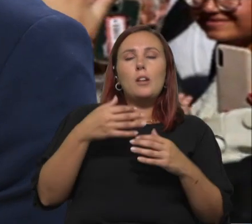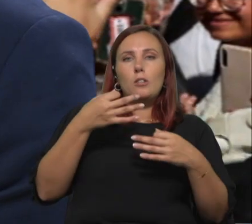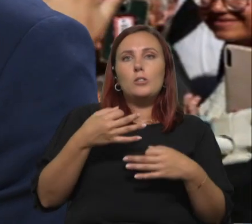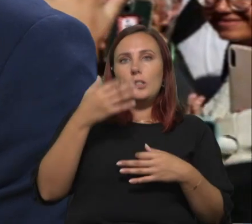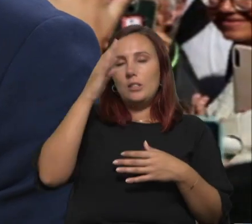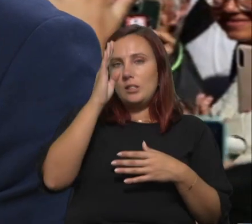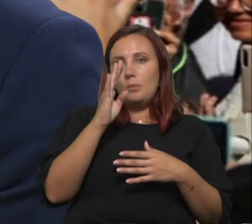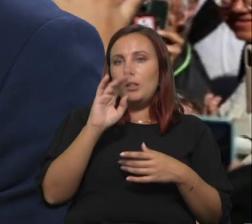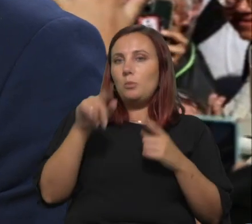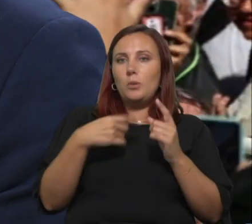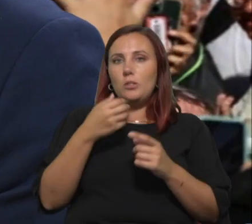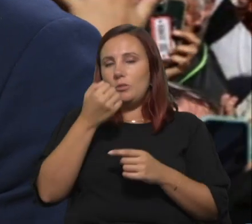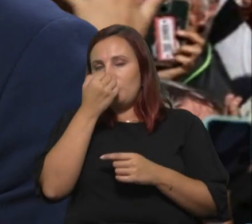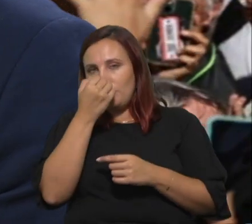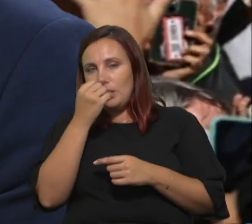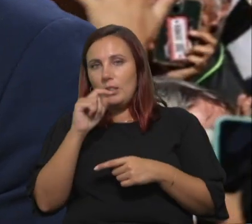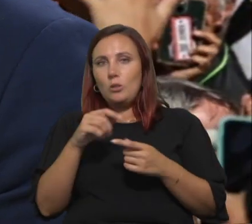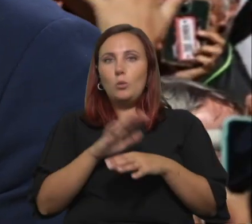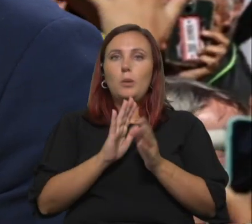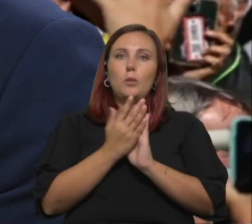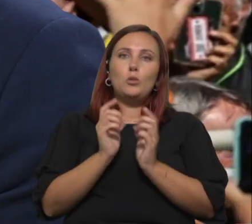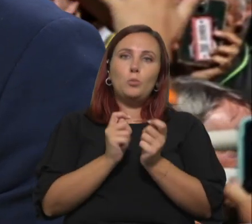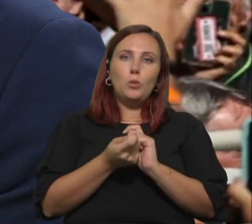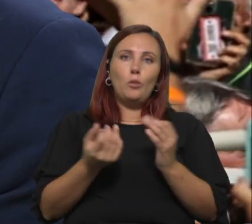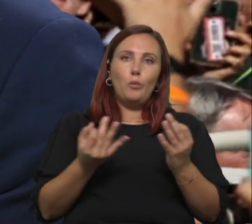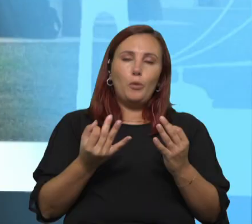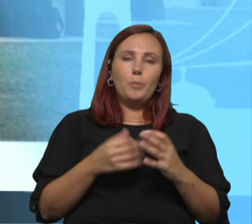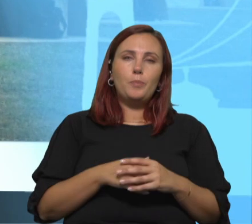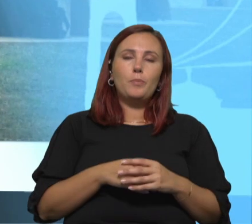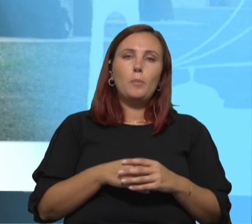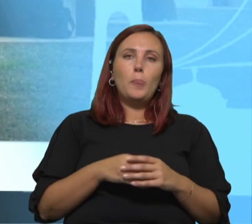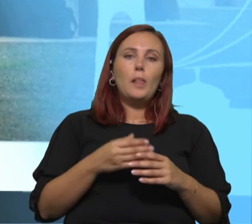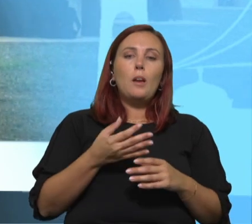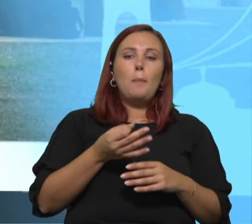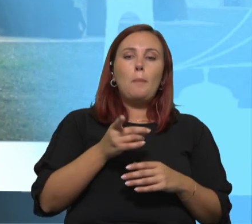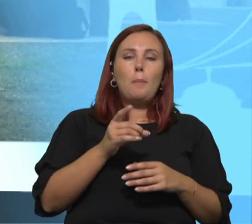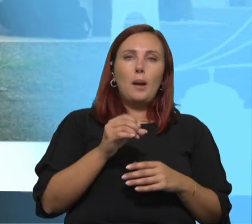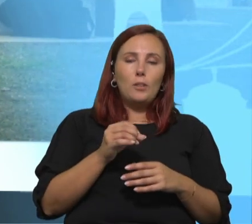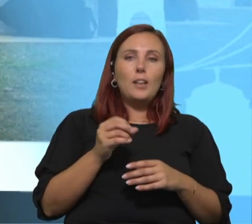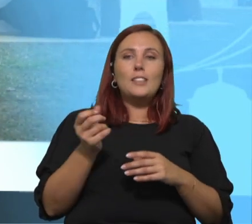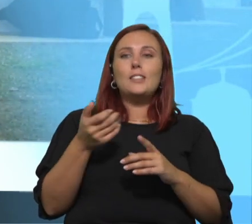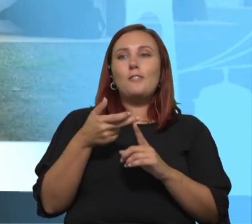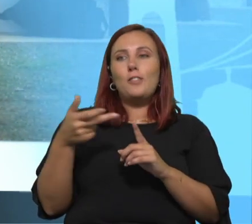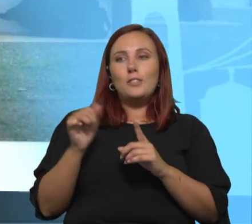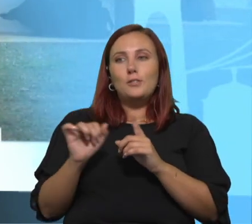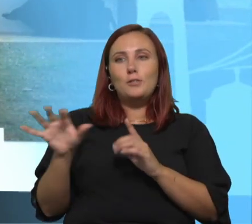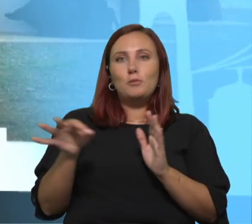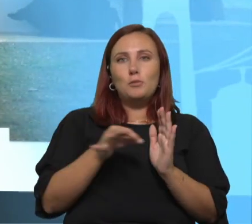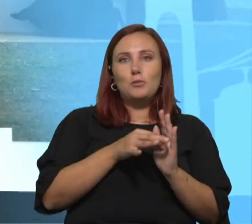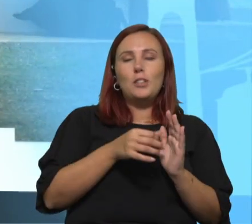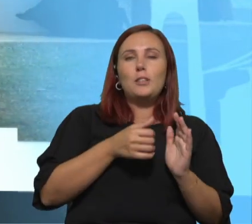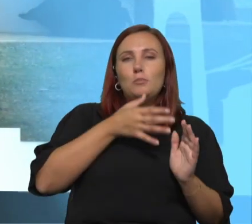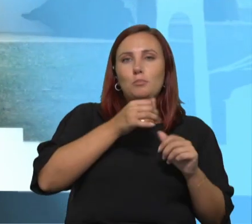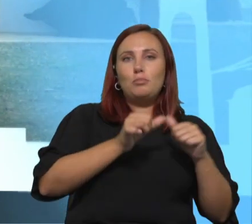supõe que vai acontecer, não acontece. Deus muda, não é? O Diácono Paulo Campino vai incluir esta referência na sua homilia de domingo, por